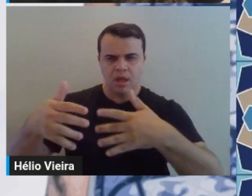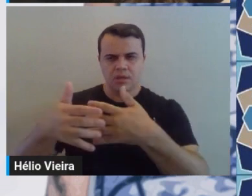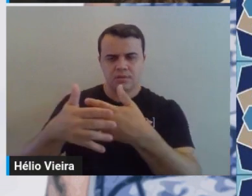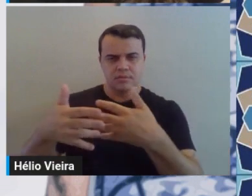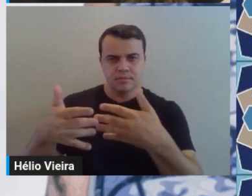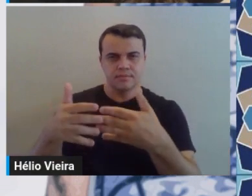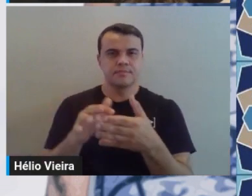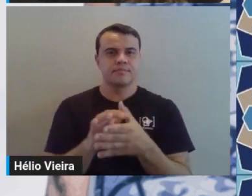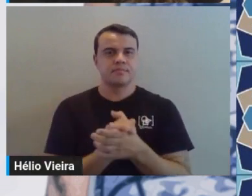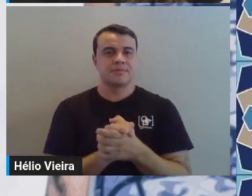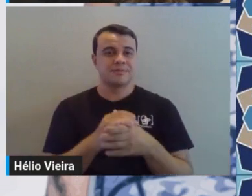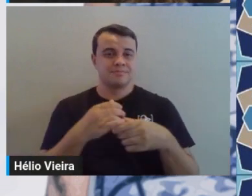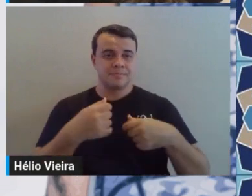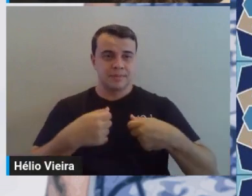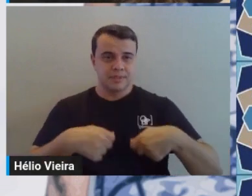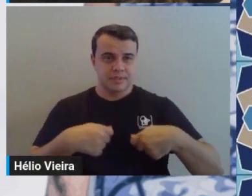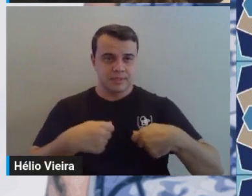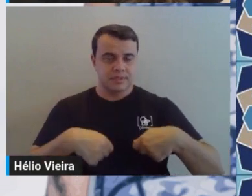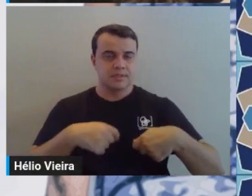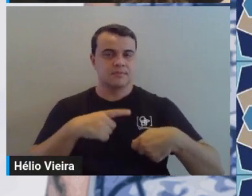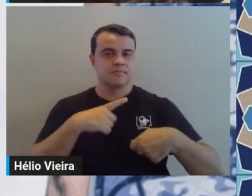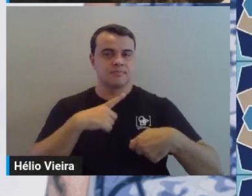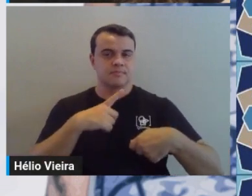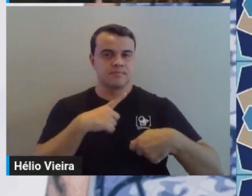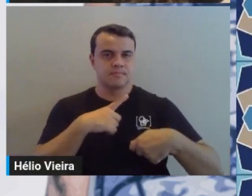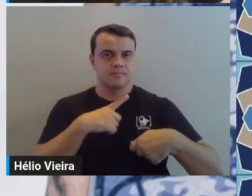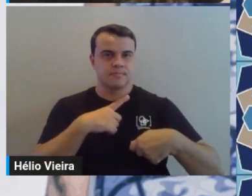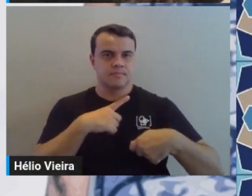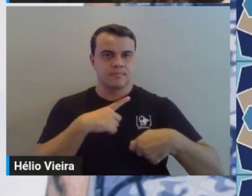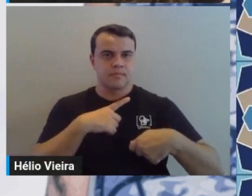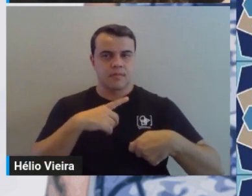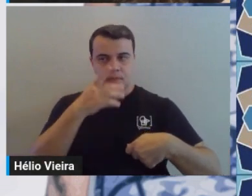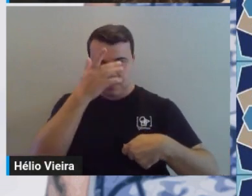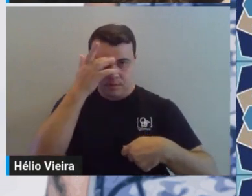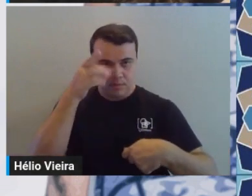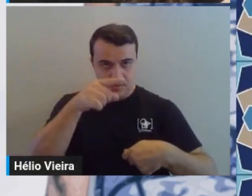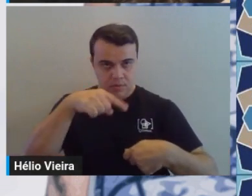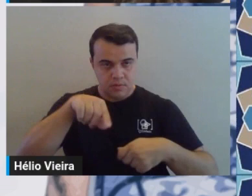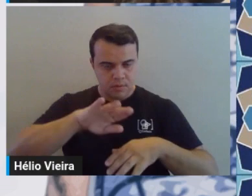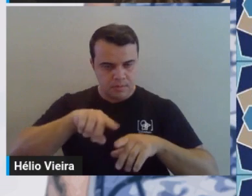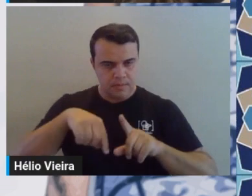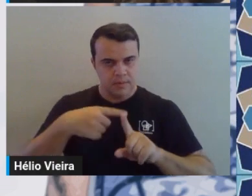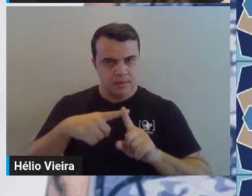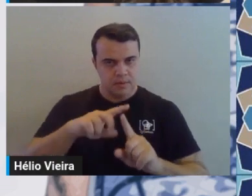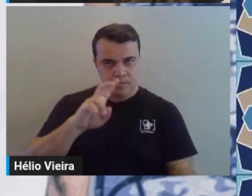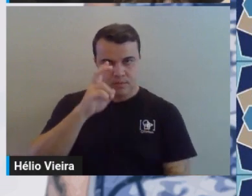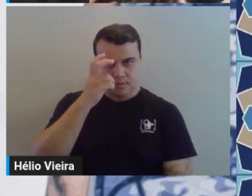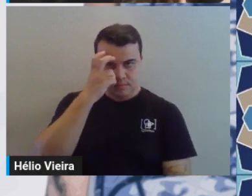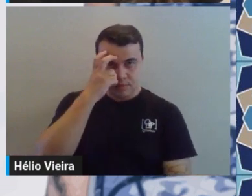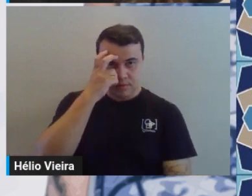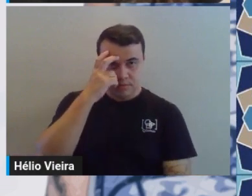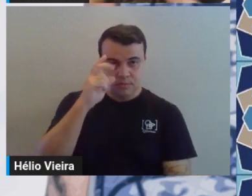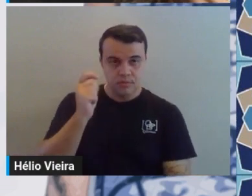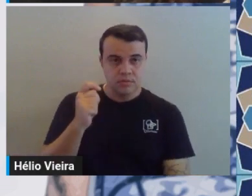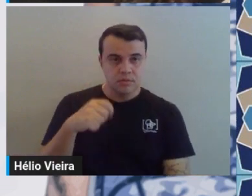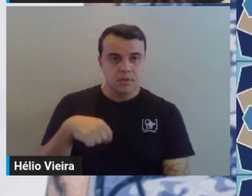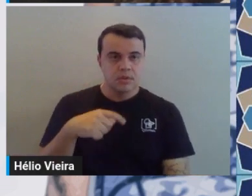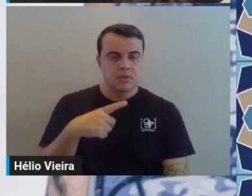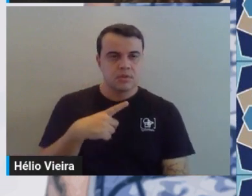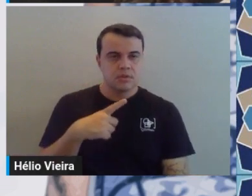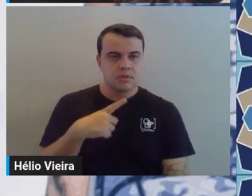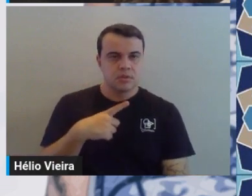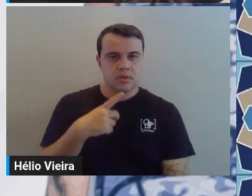pela a necessidade da população ter mais cultura. Então, a partir disso tudo,